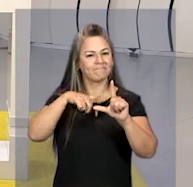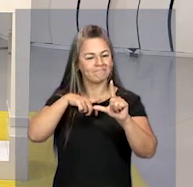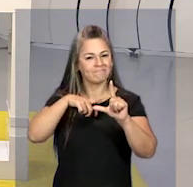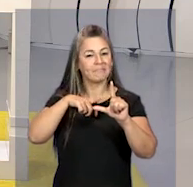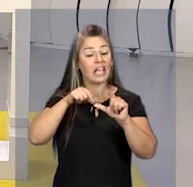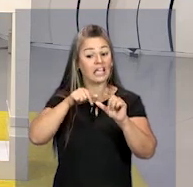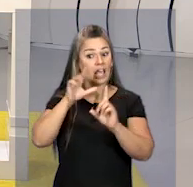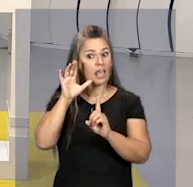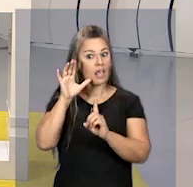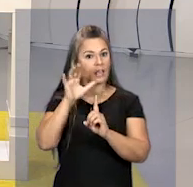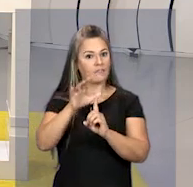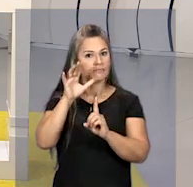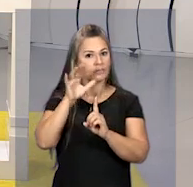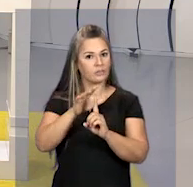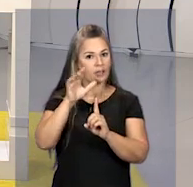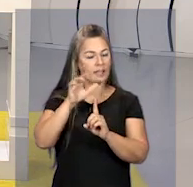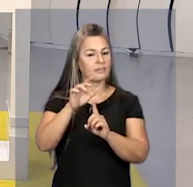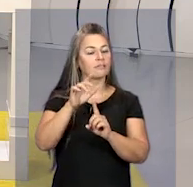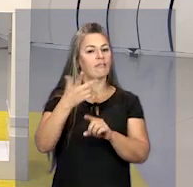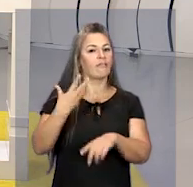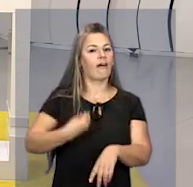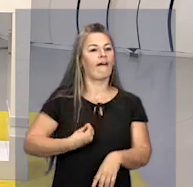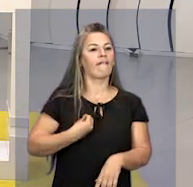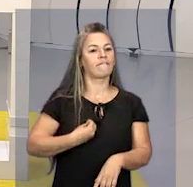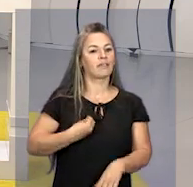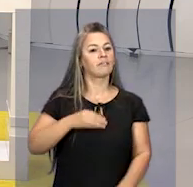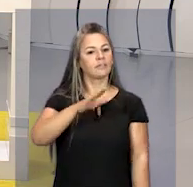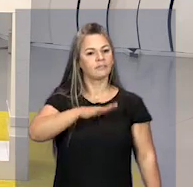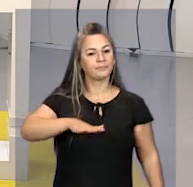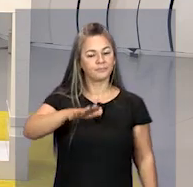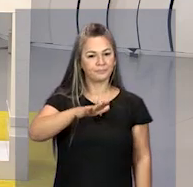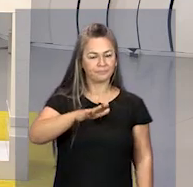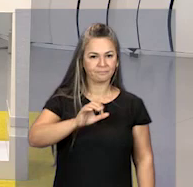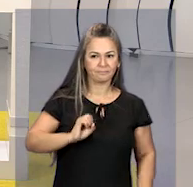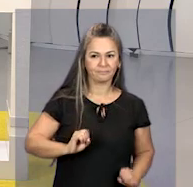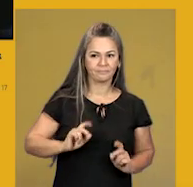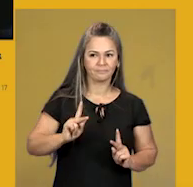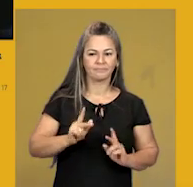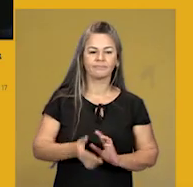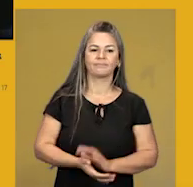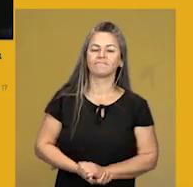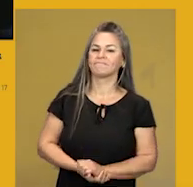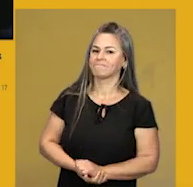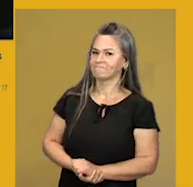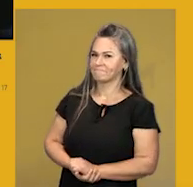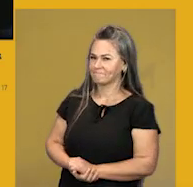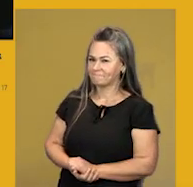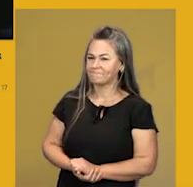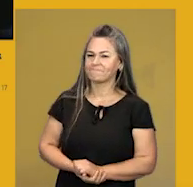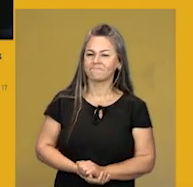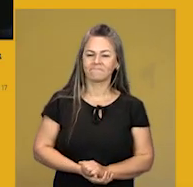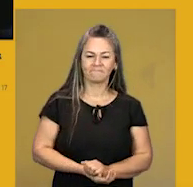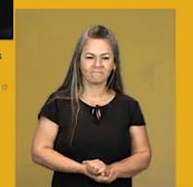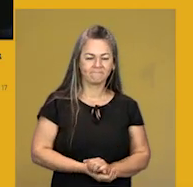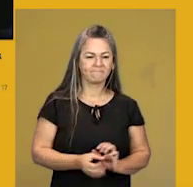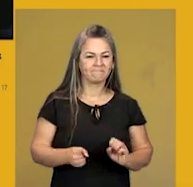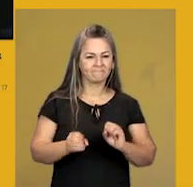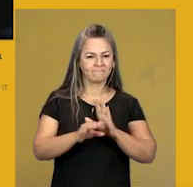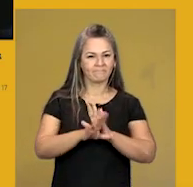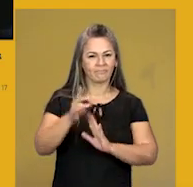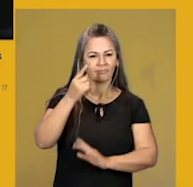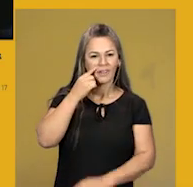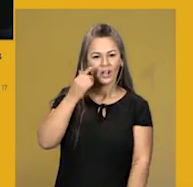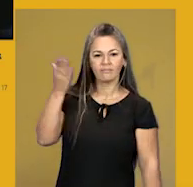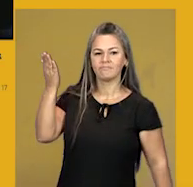vão influenciar a forma de agir de um lugarejo. Para finalizar, eu quero falar um pouco sobre